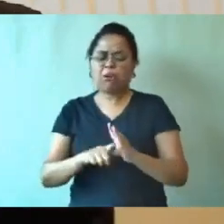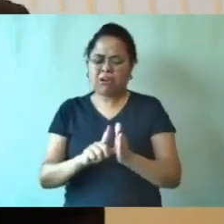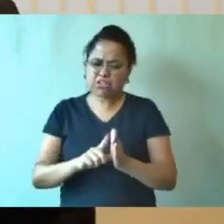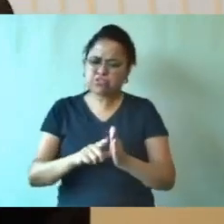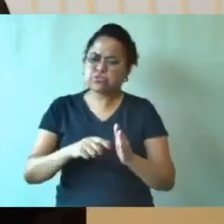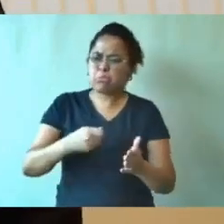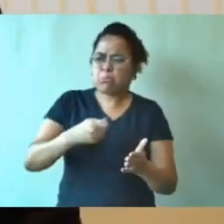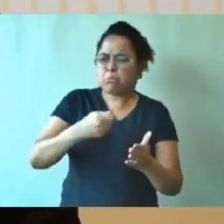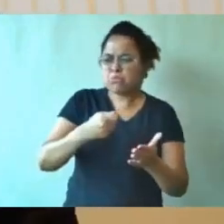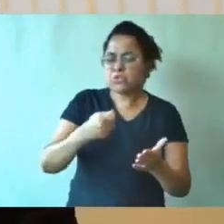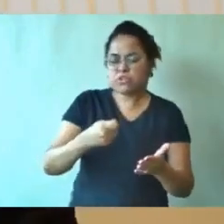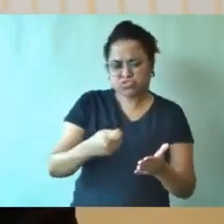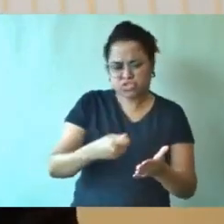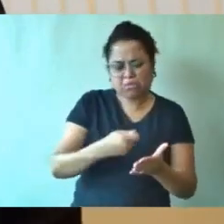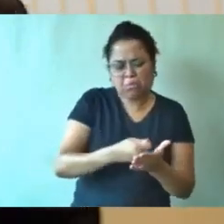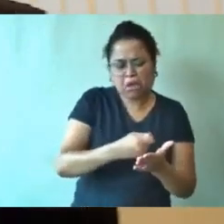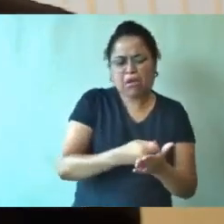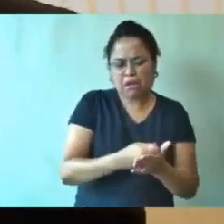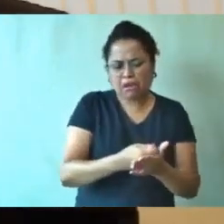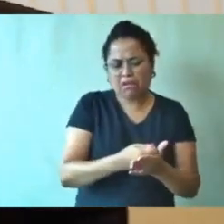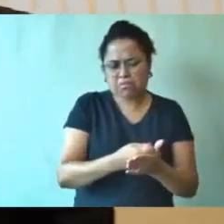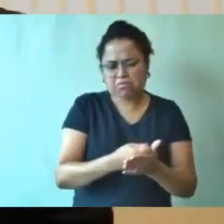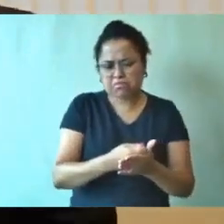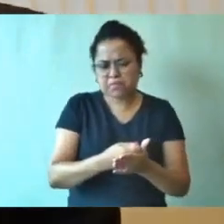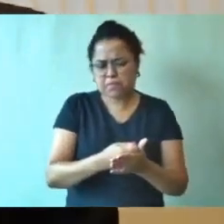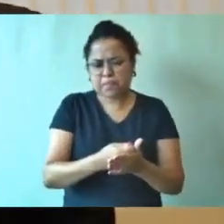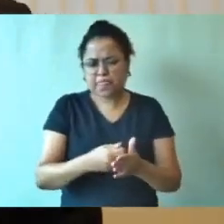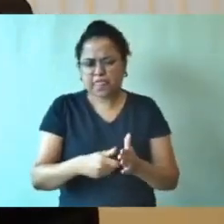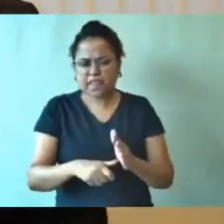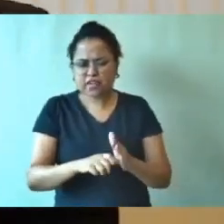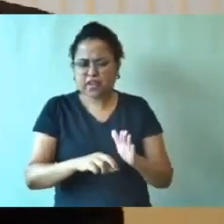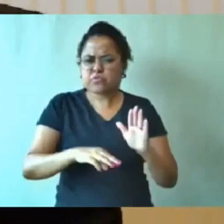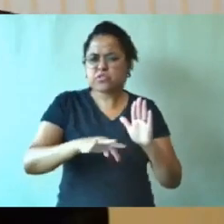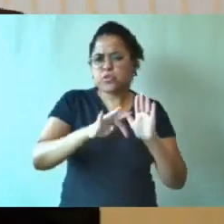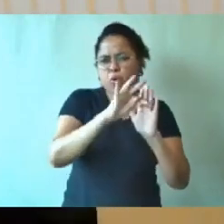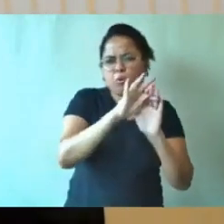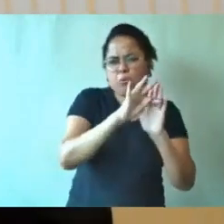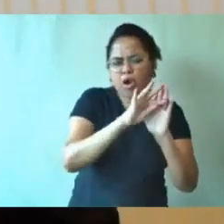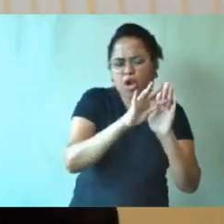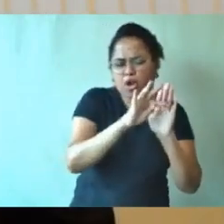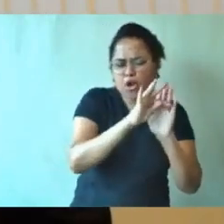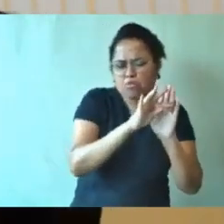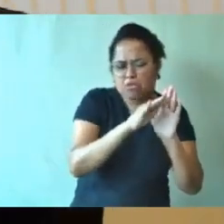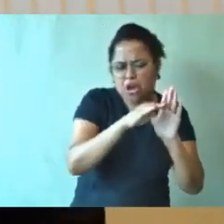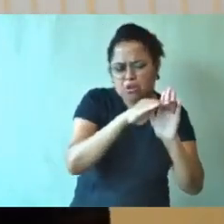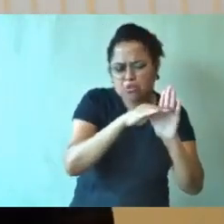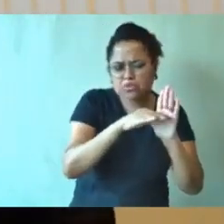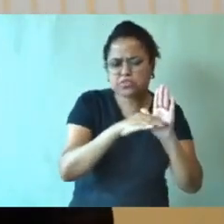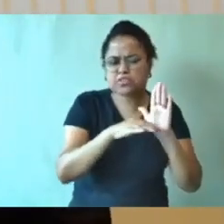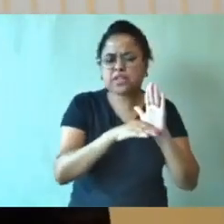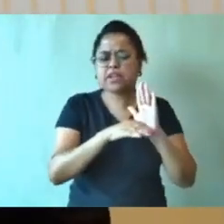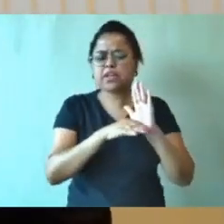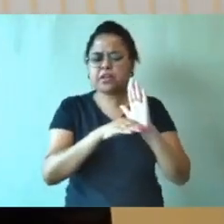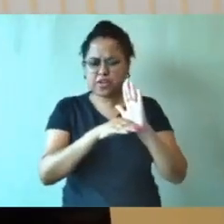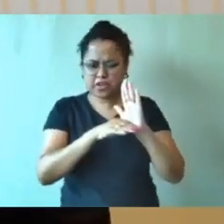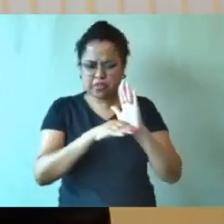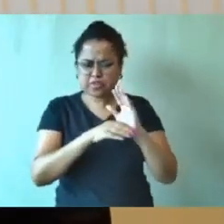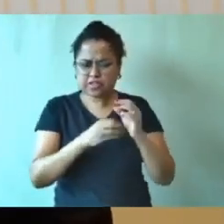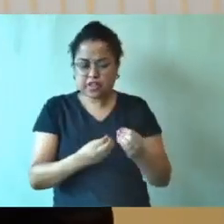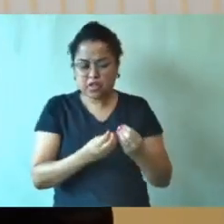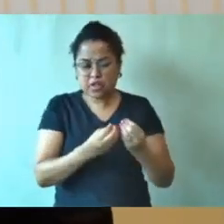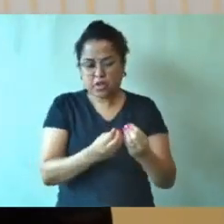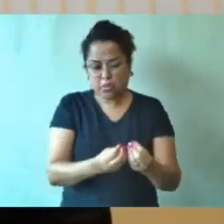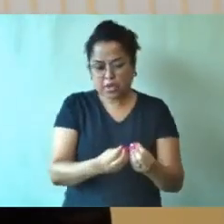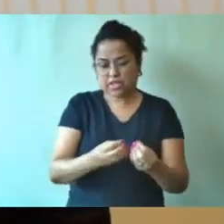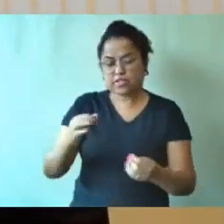e na hora que se assinamos um termo que ele passava a assumir as operações da Versão 2, foi resgatado